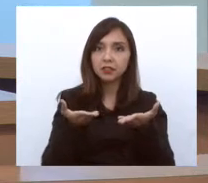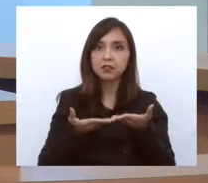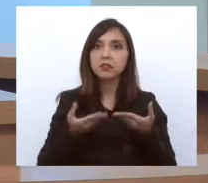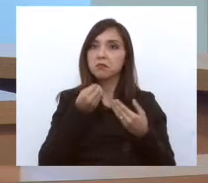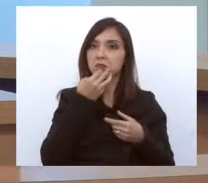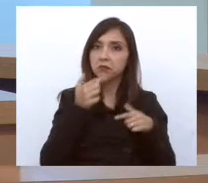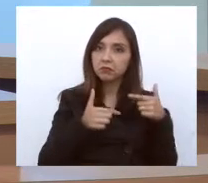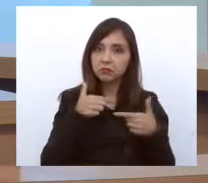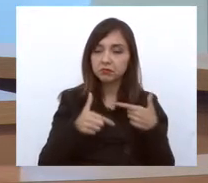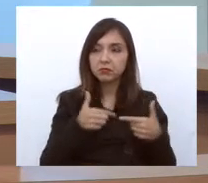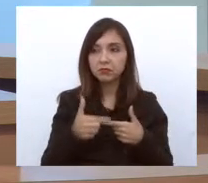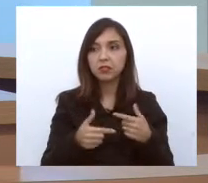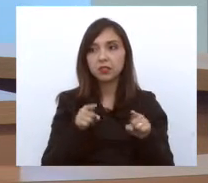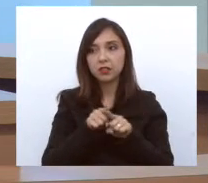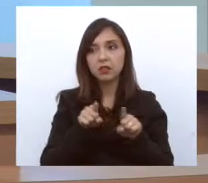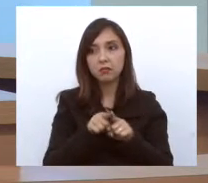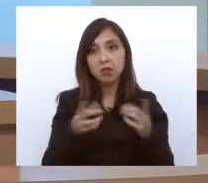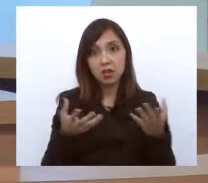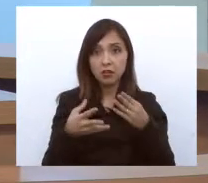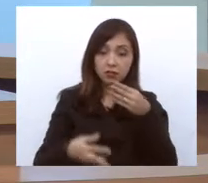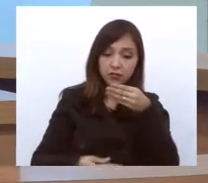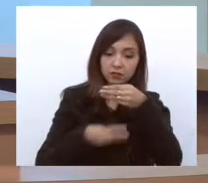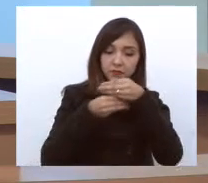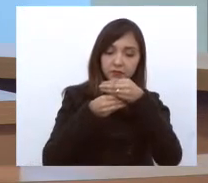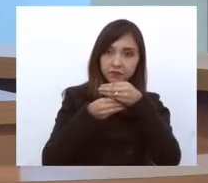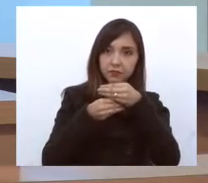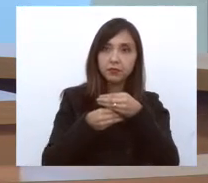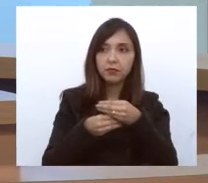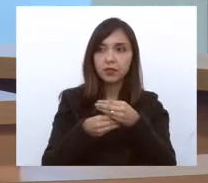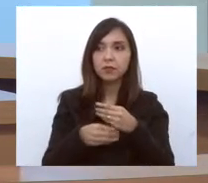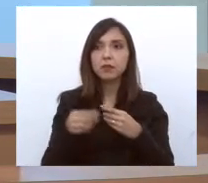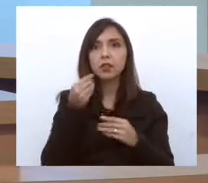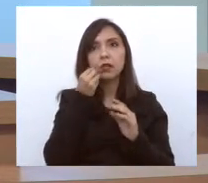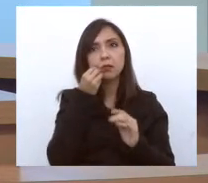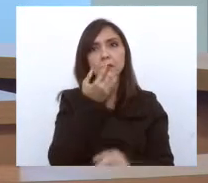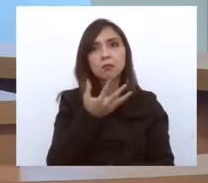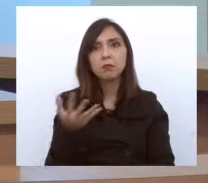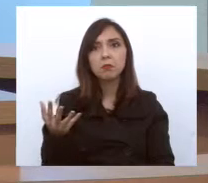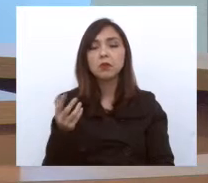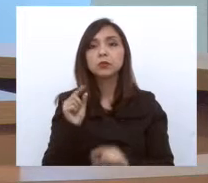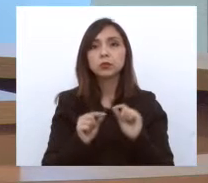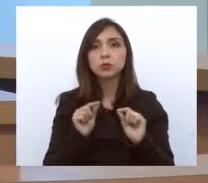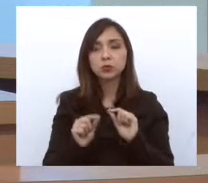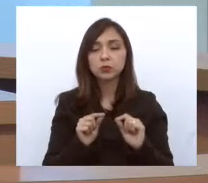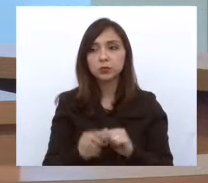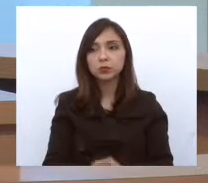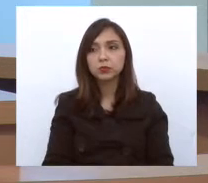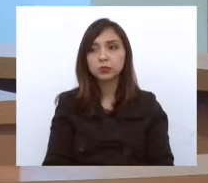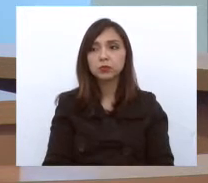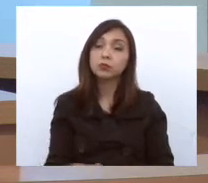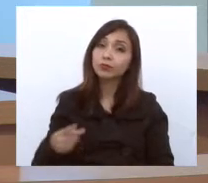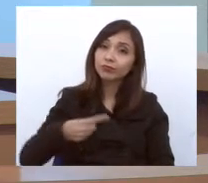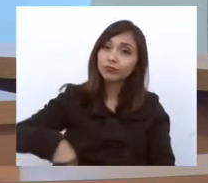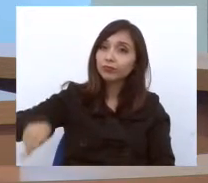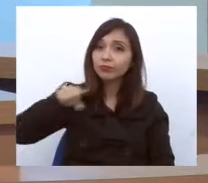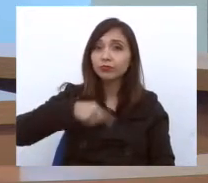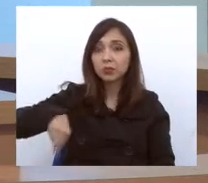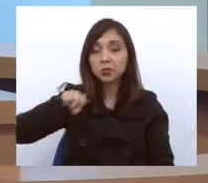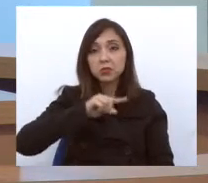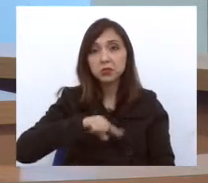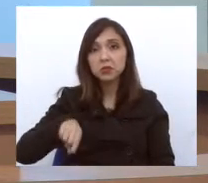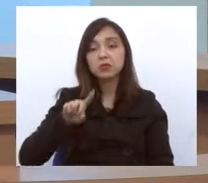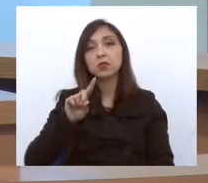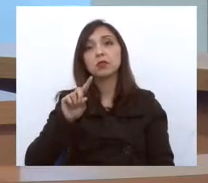bom trabalho, mas dizer que essa emenda, ela mostra o quanto todos nós,